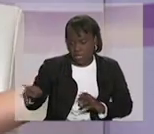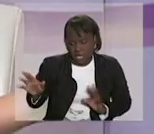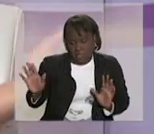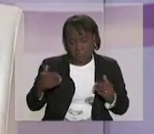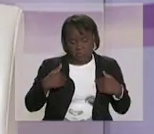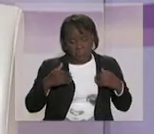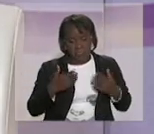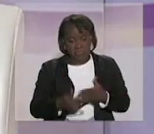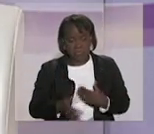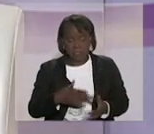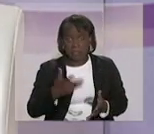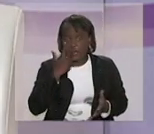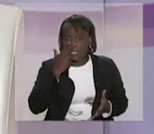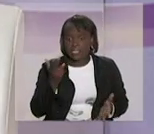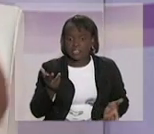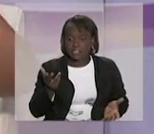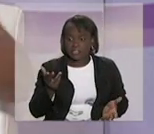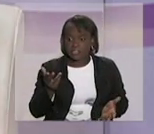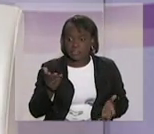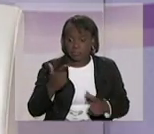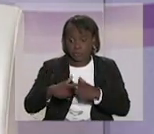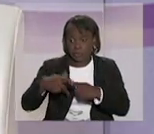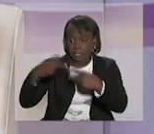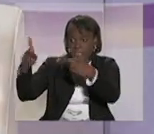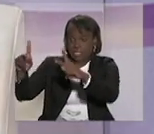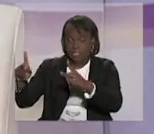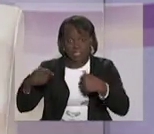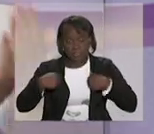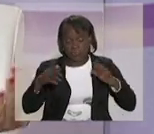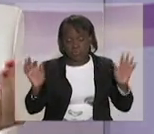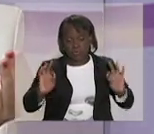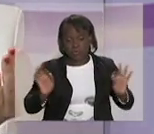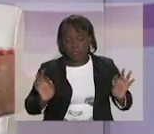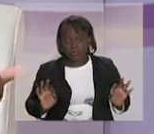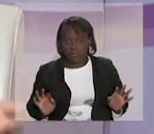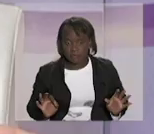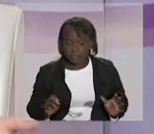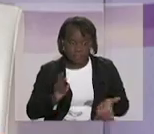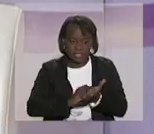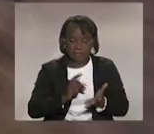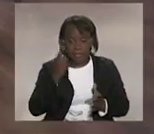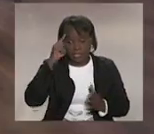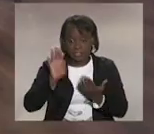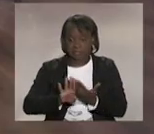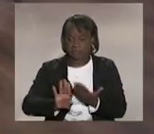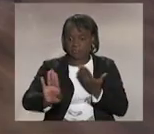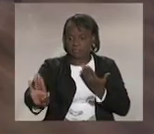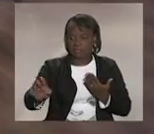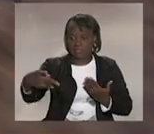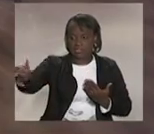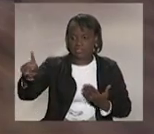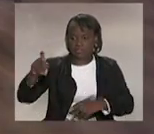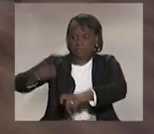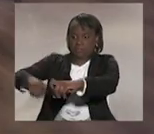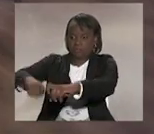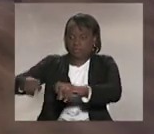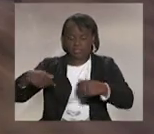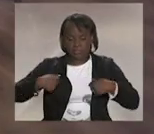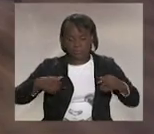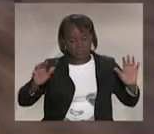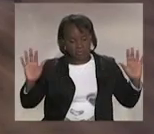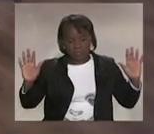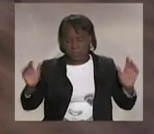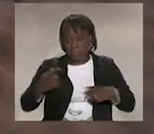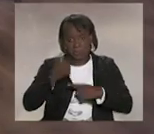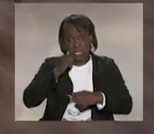como a outra, entende? É como você transforma isso num problema do outro, o que não é verdade. Você se distancia, né? Exatamente. Dessa posição